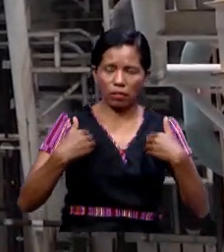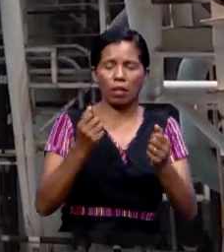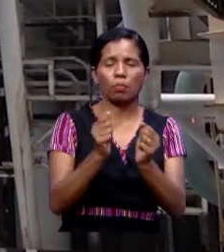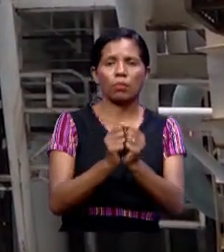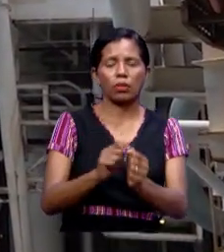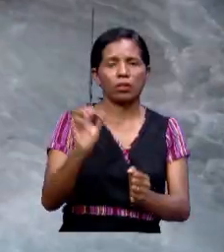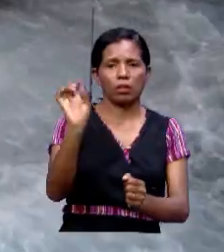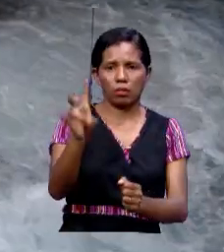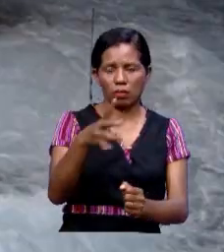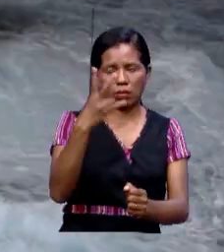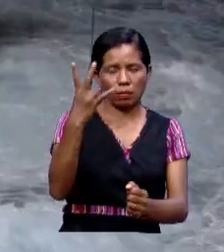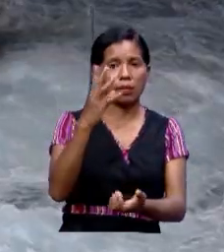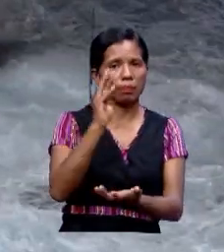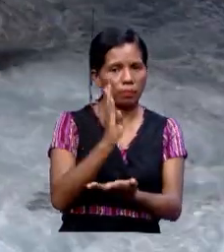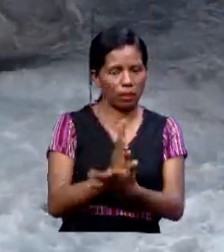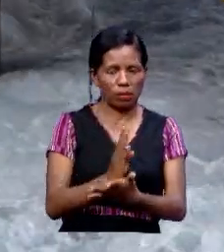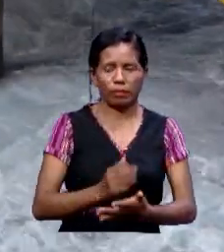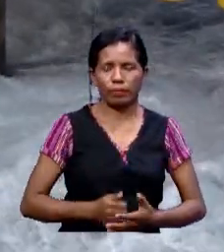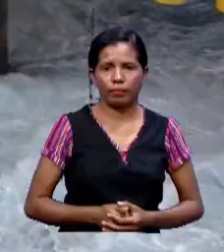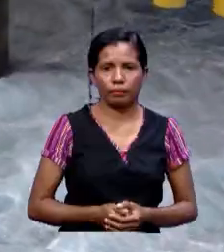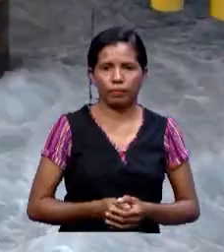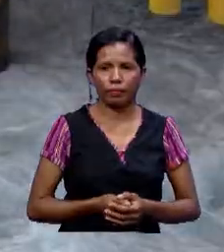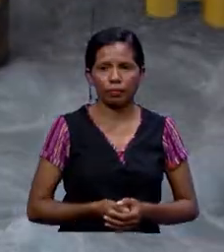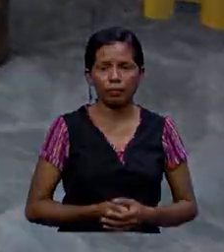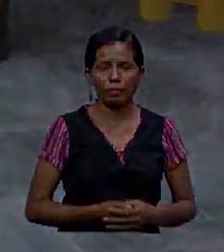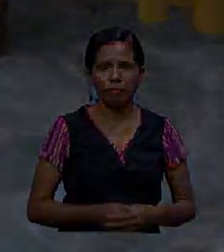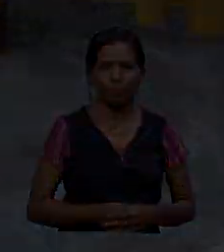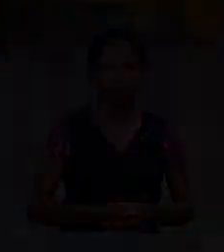bilion sanulu resing hitu. Gasparinha de Souza, Dilma Suzeti, GMN.